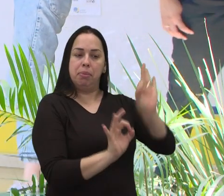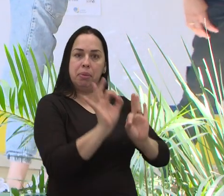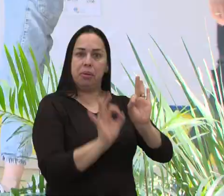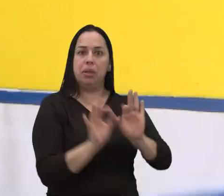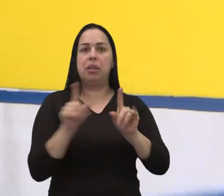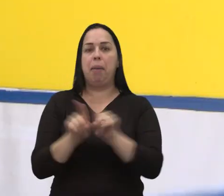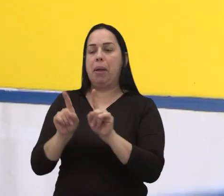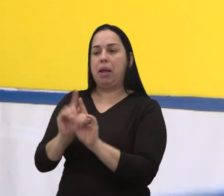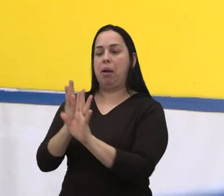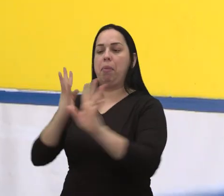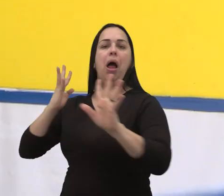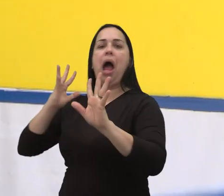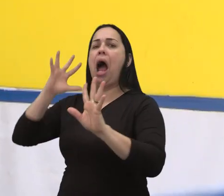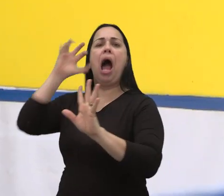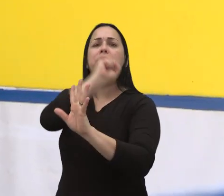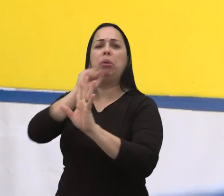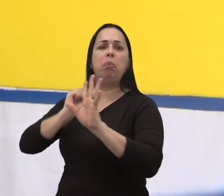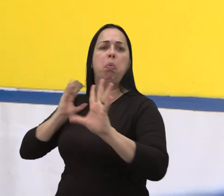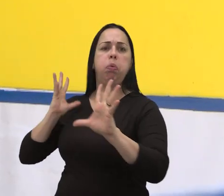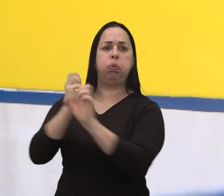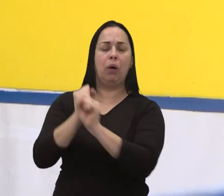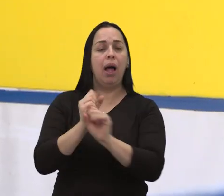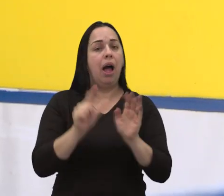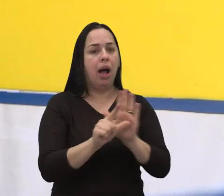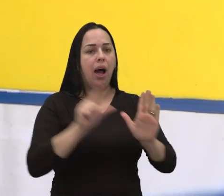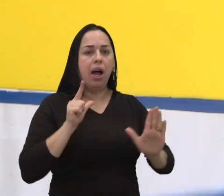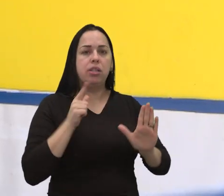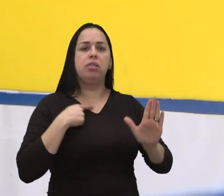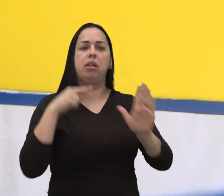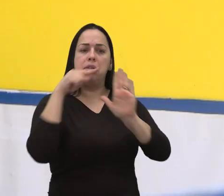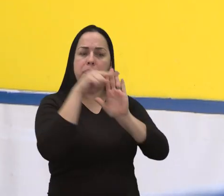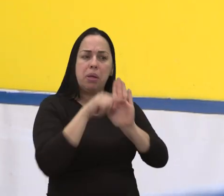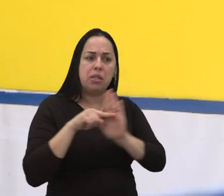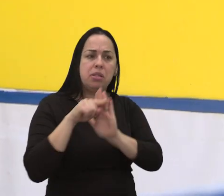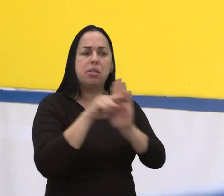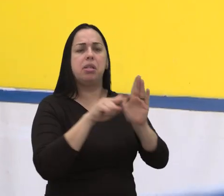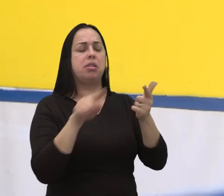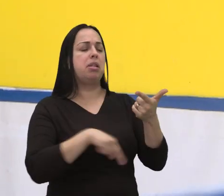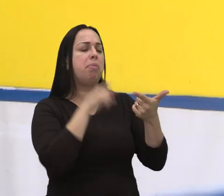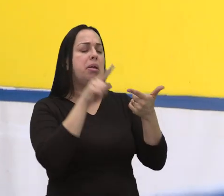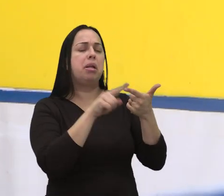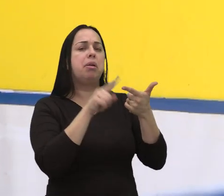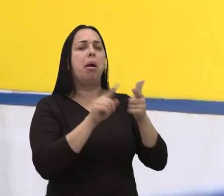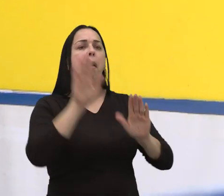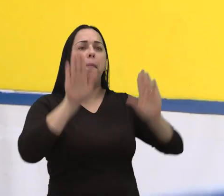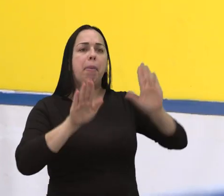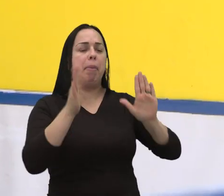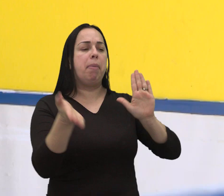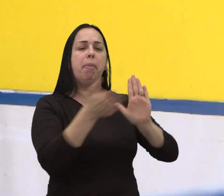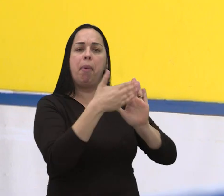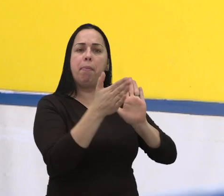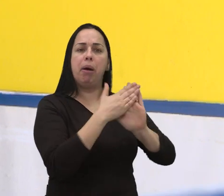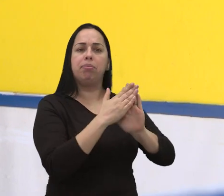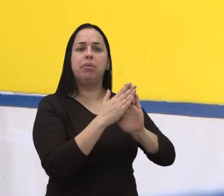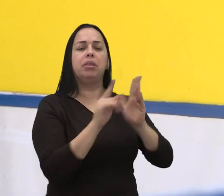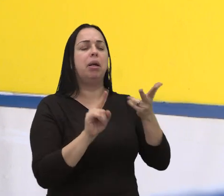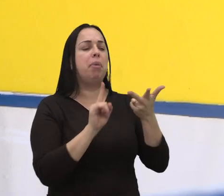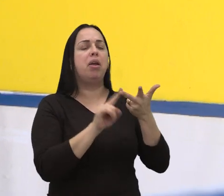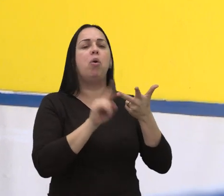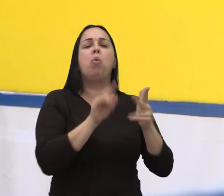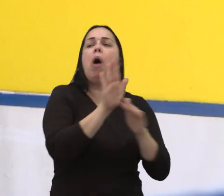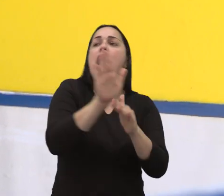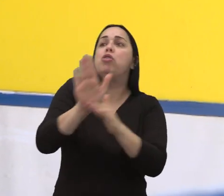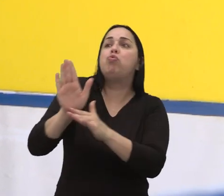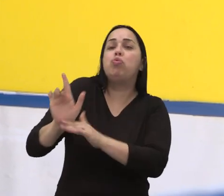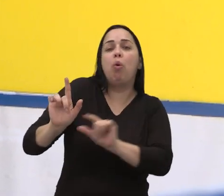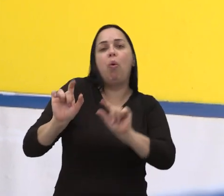correr rápido. A gente sempre faz um planejamento antes, né? Uma breve pesquisa sobre o candidato, propostas e até auxílio e ajuda que eles fazem no